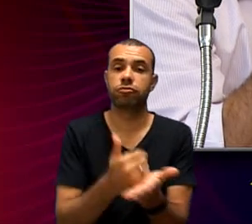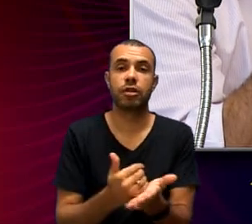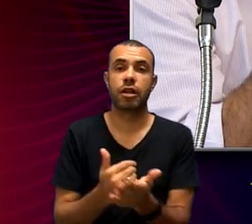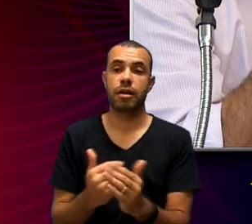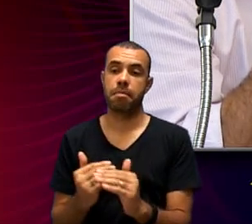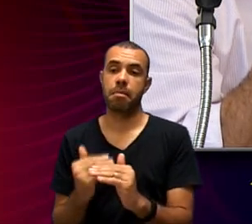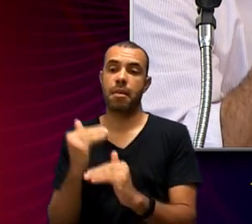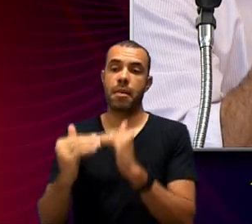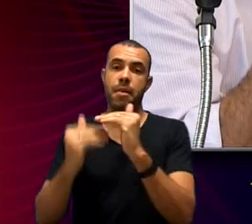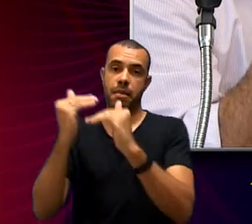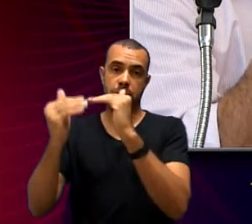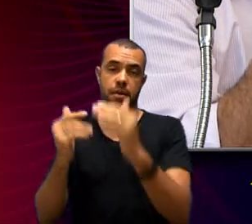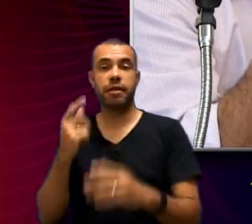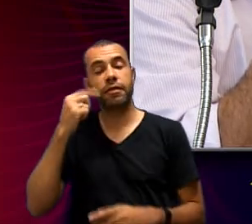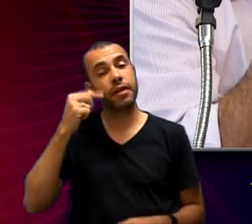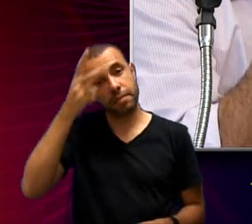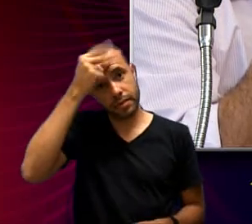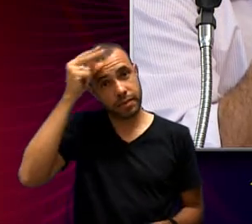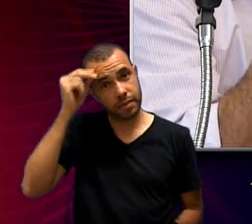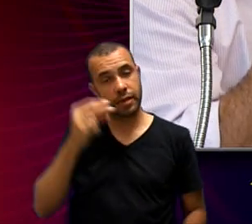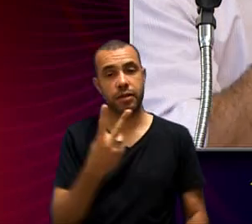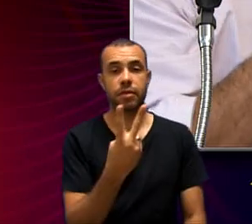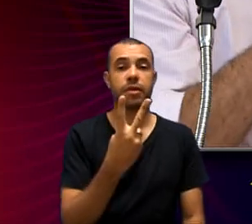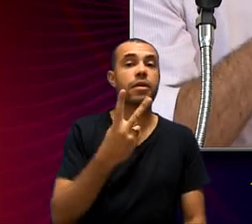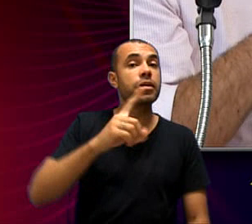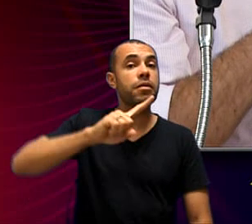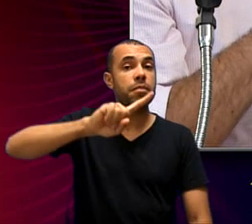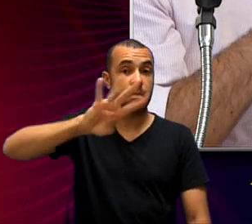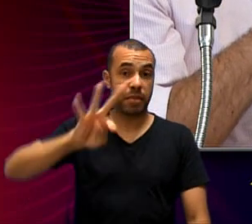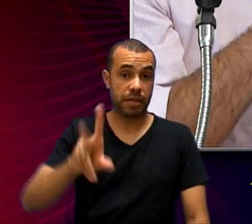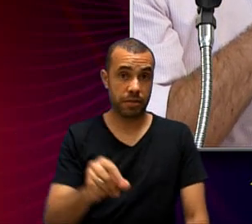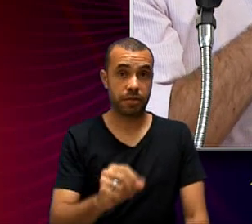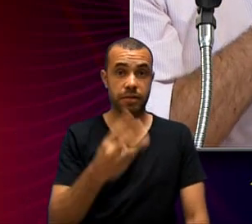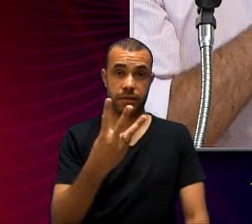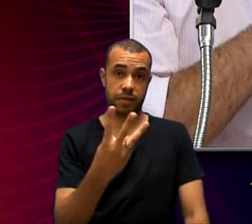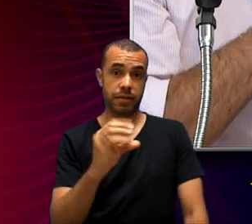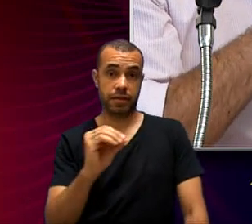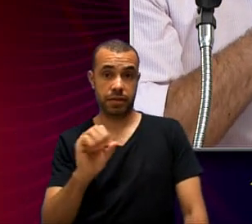coloca só a prefeitura aqui, 2,308 em 2019.